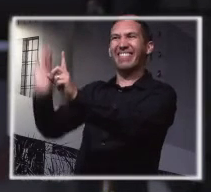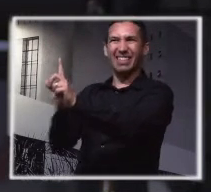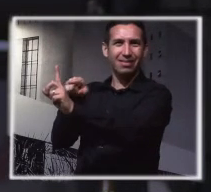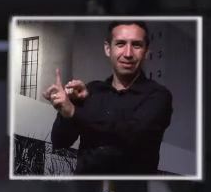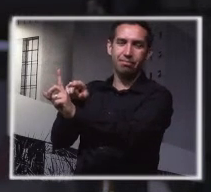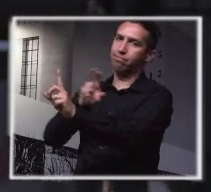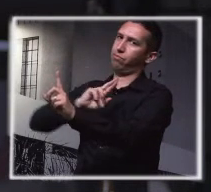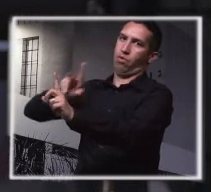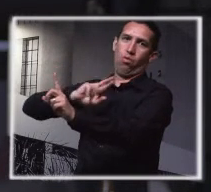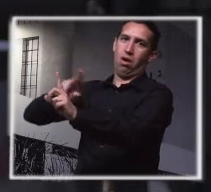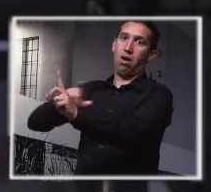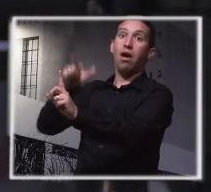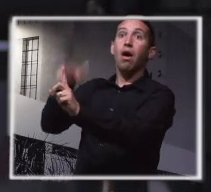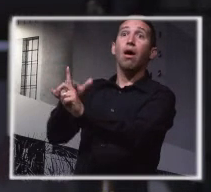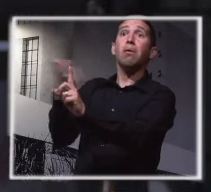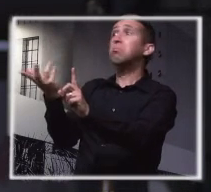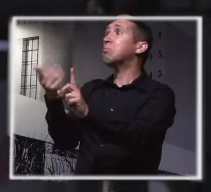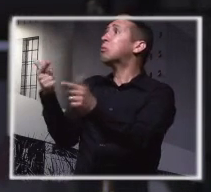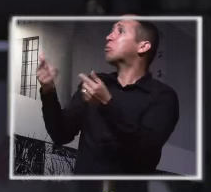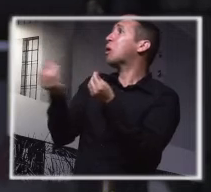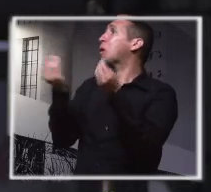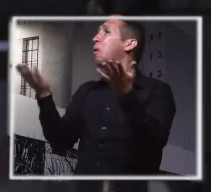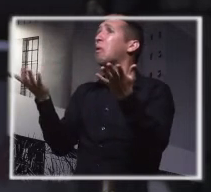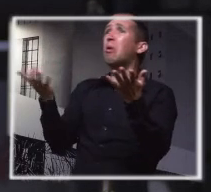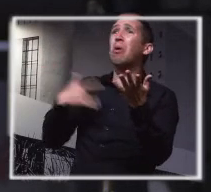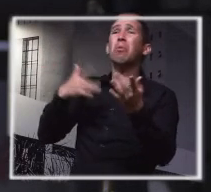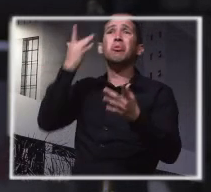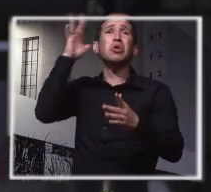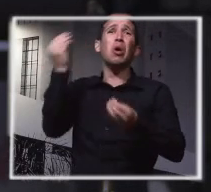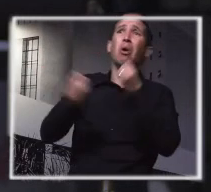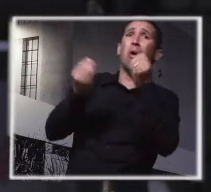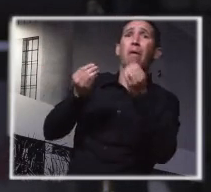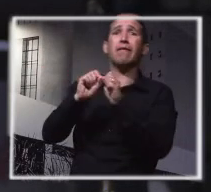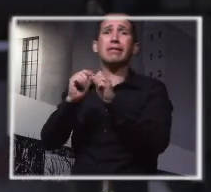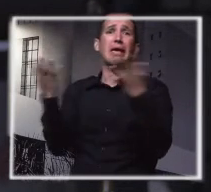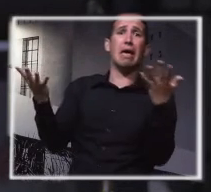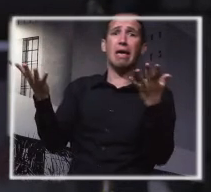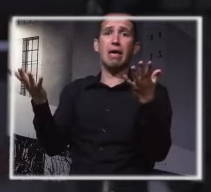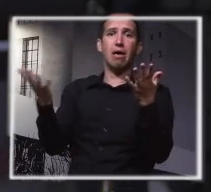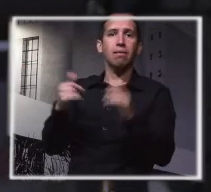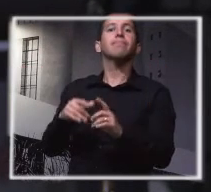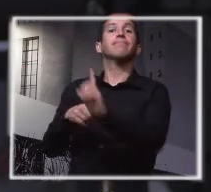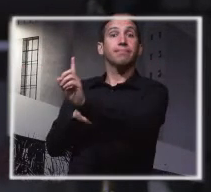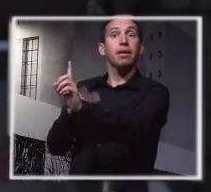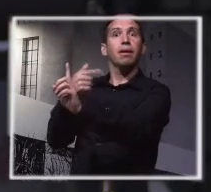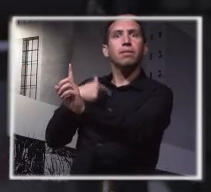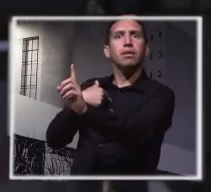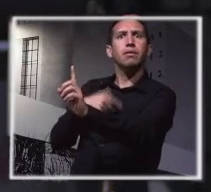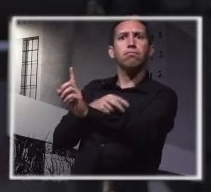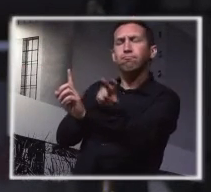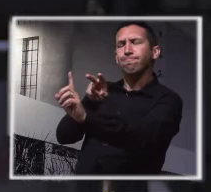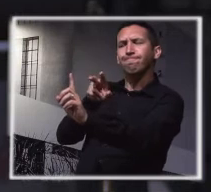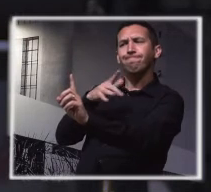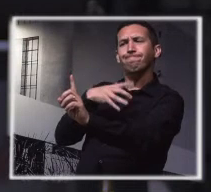é porque naquele momento ela não vê outras opções, ela não vê saída. Temos que ter um olhar de humanidade